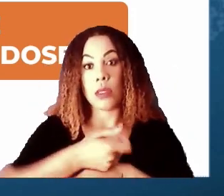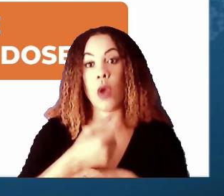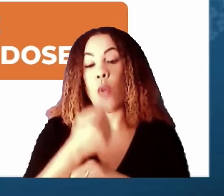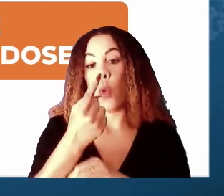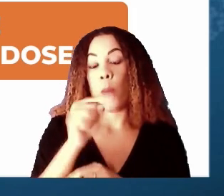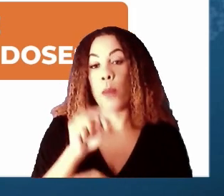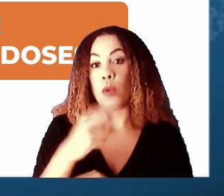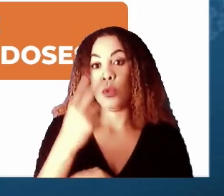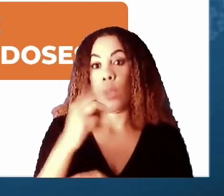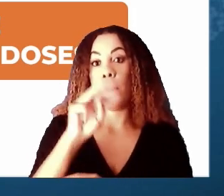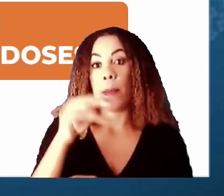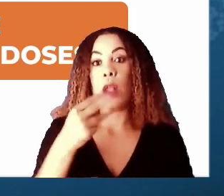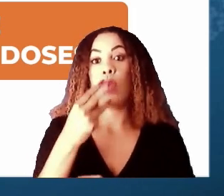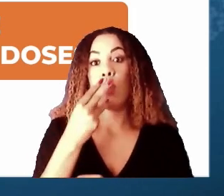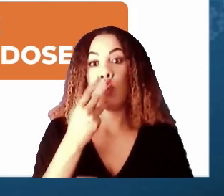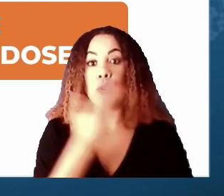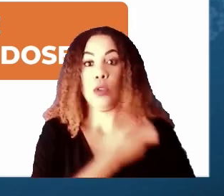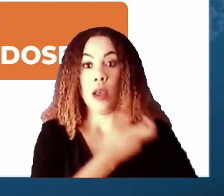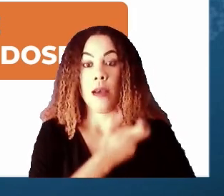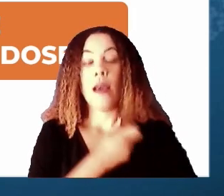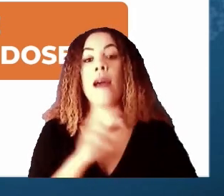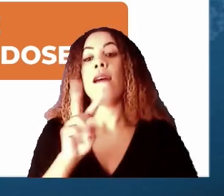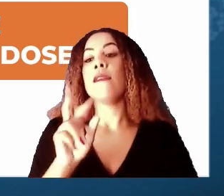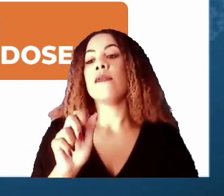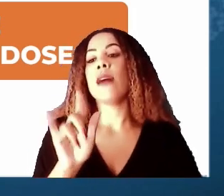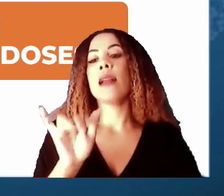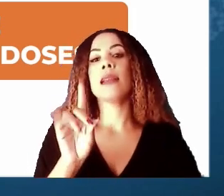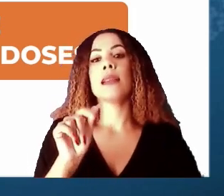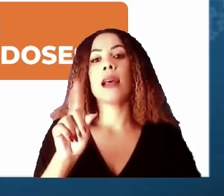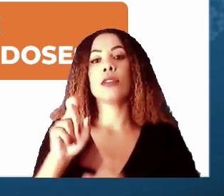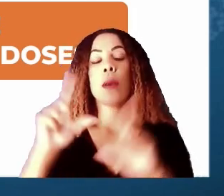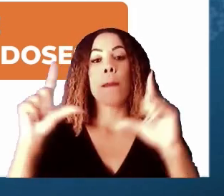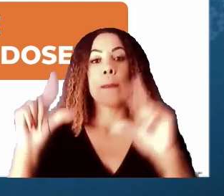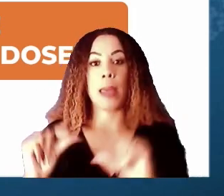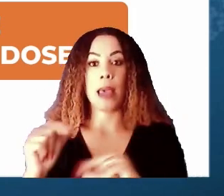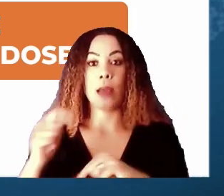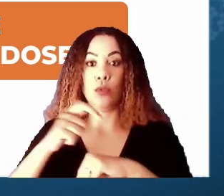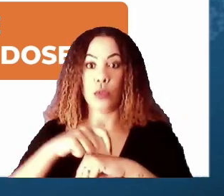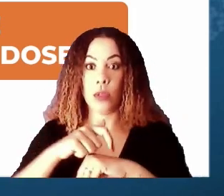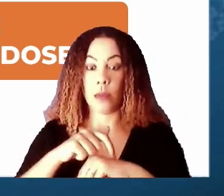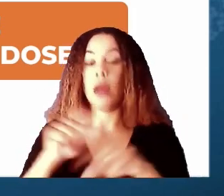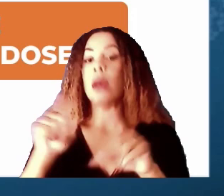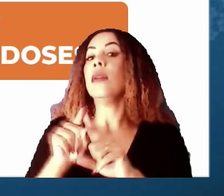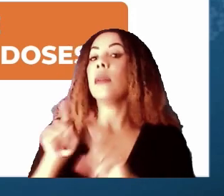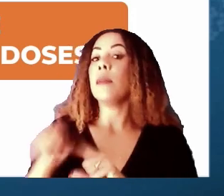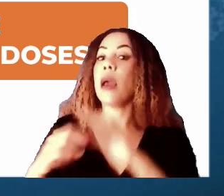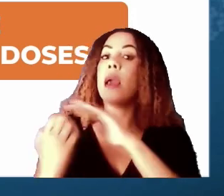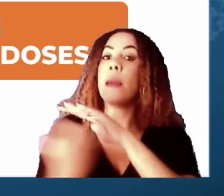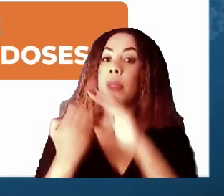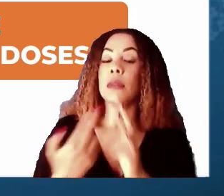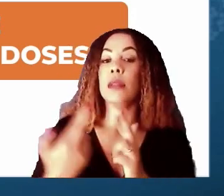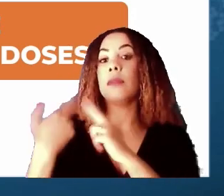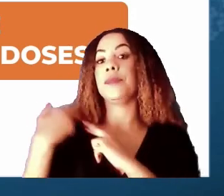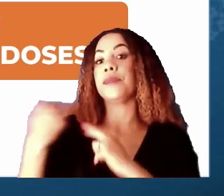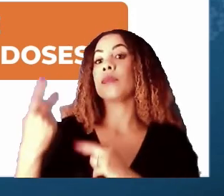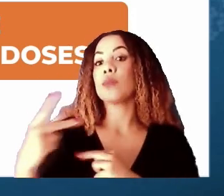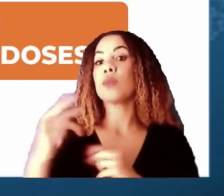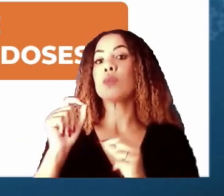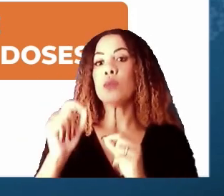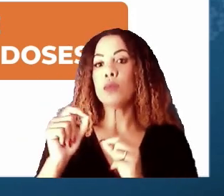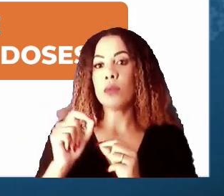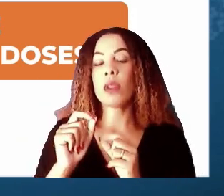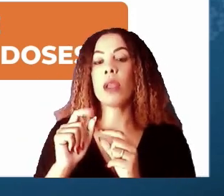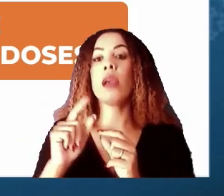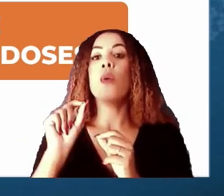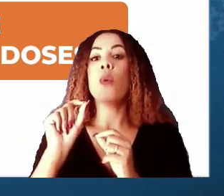com prazo de validade mais curto e com o compromisso deles arcarem também com a logística reversa dessa vacina. Então,